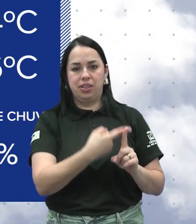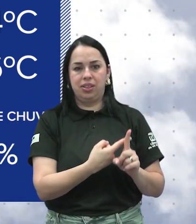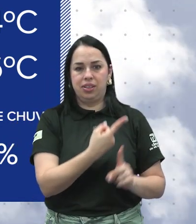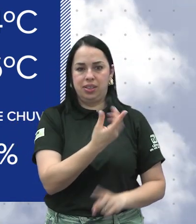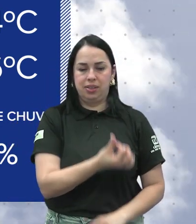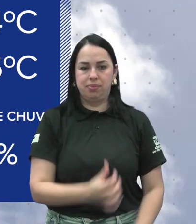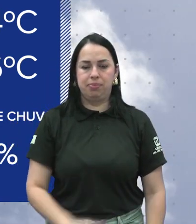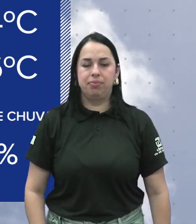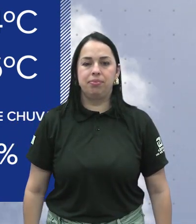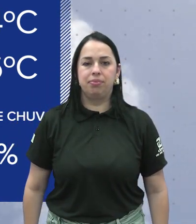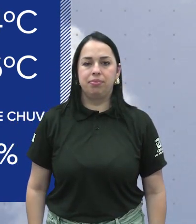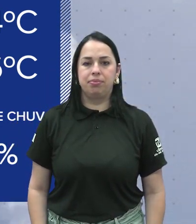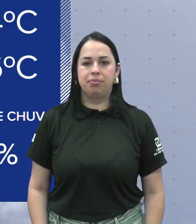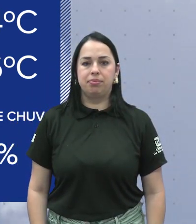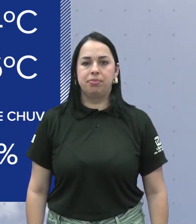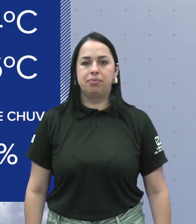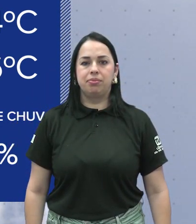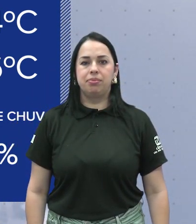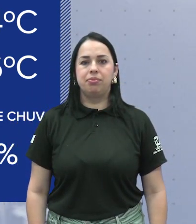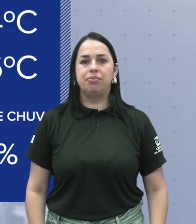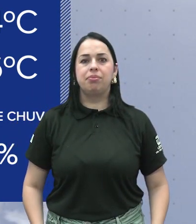graus, com mínima de 16.